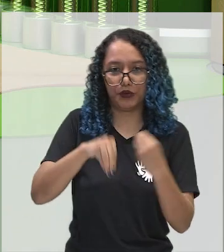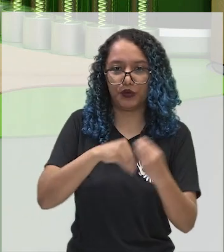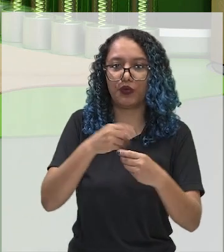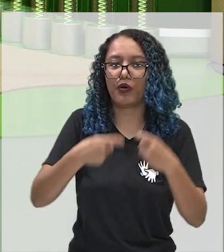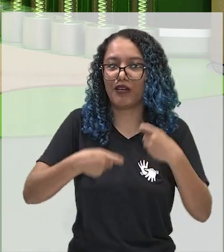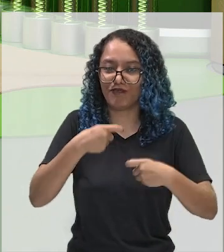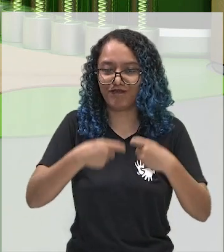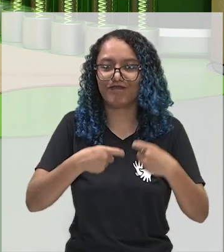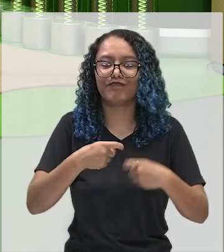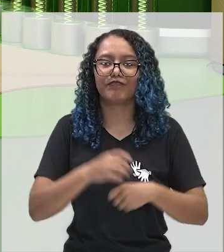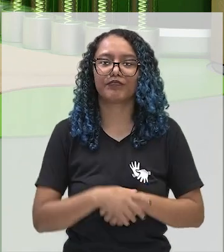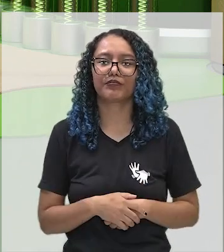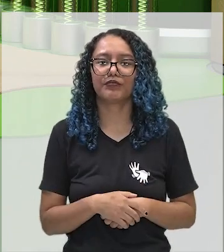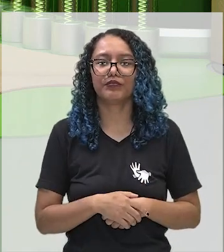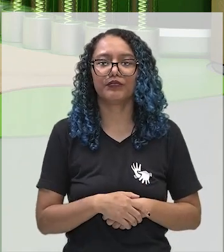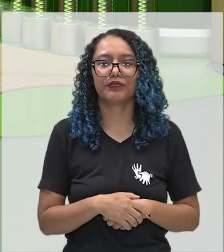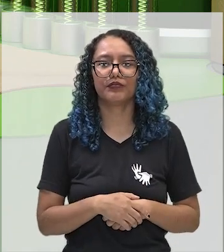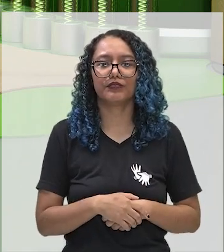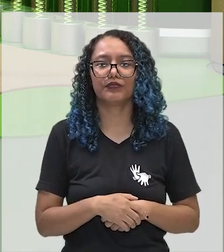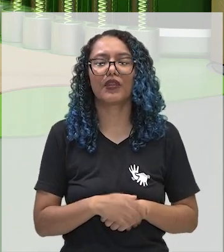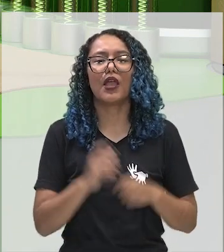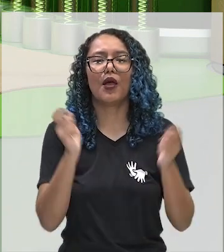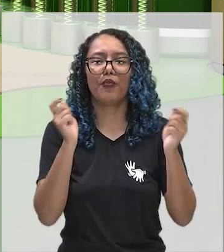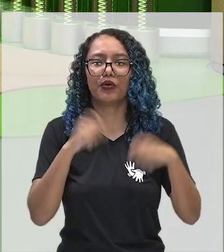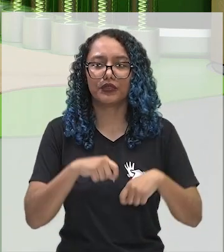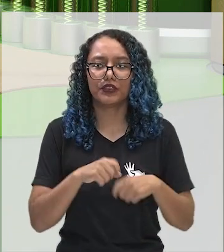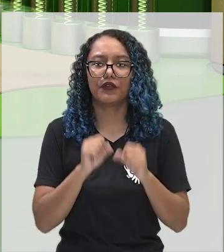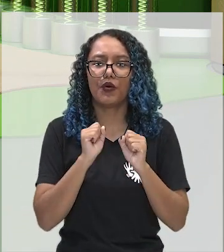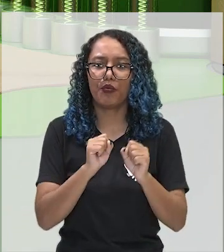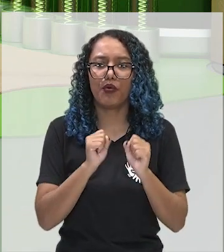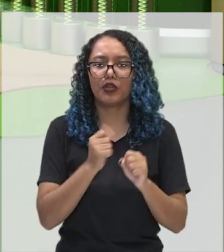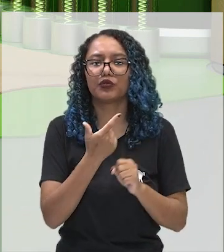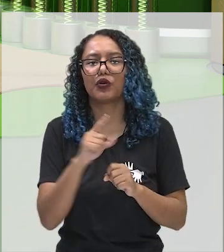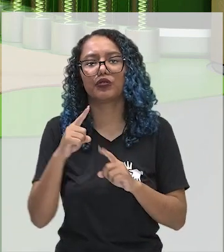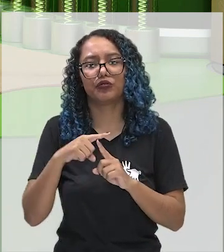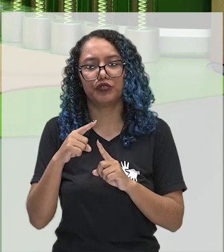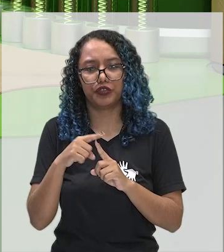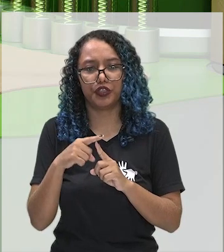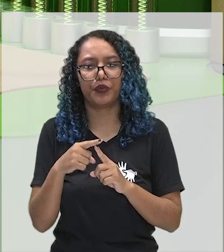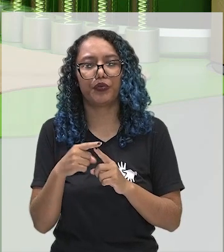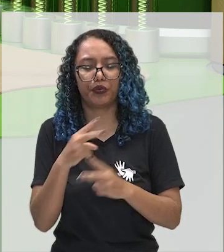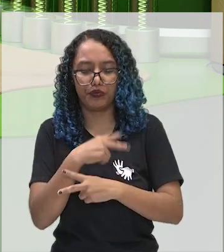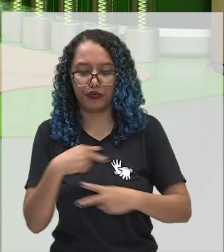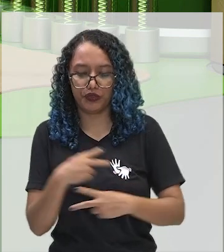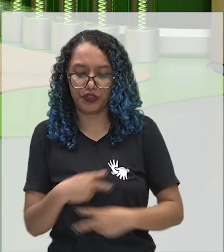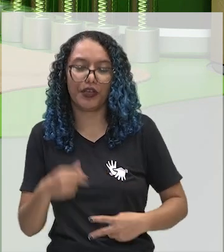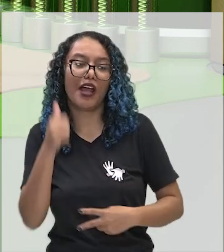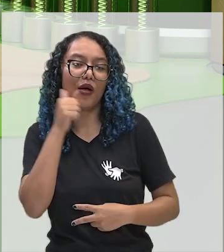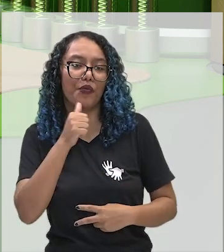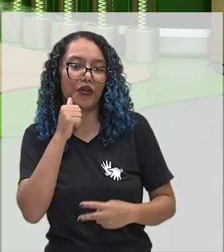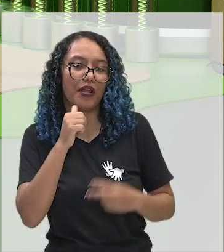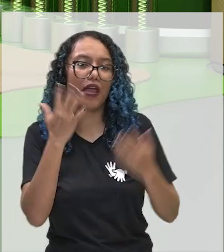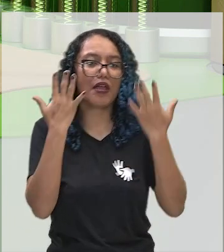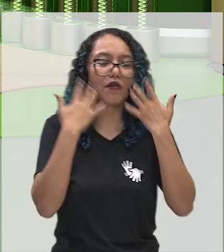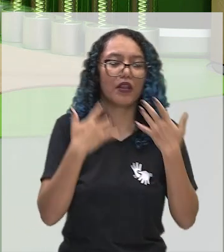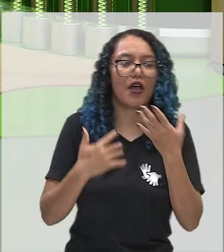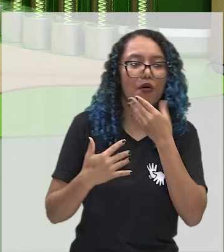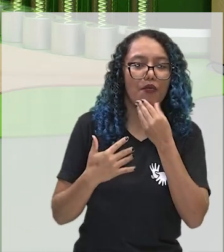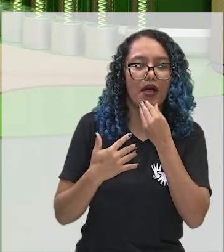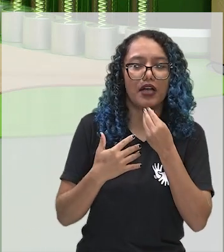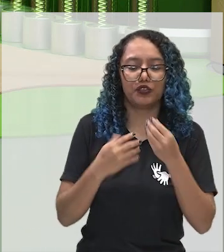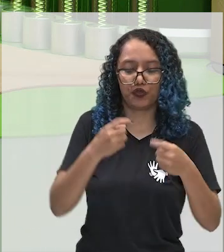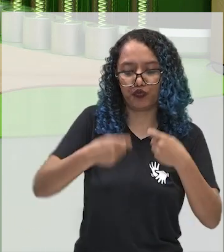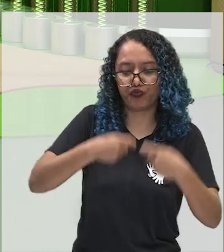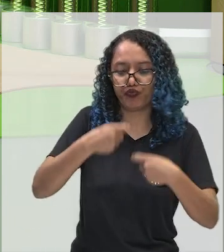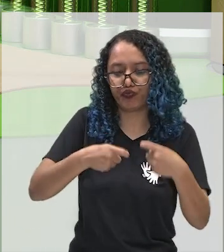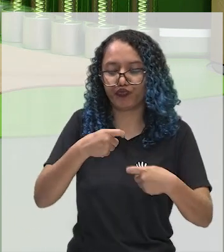uma outra espécie. Pode cruzar com outro tipo de felino, que é o tigre, no caso aí a fêmea, que é a